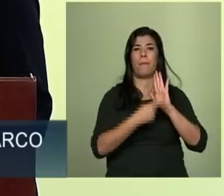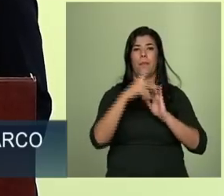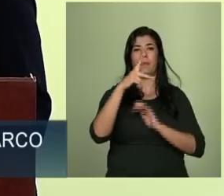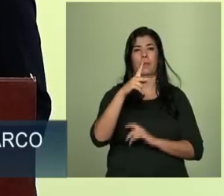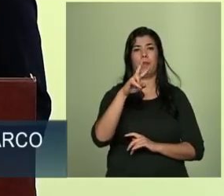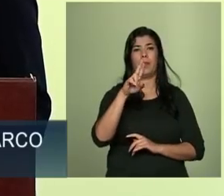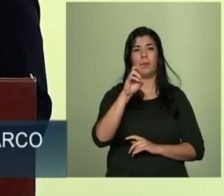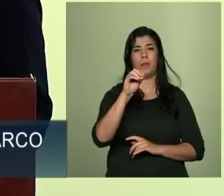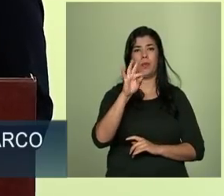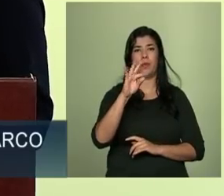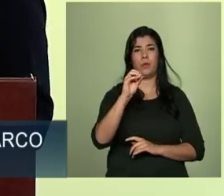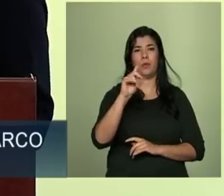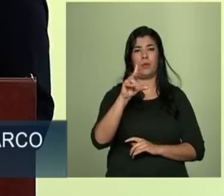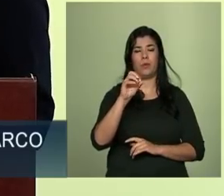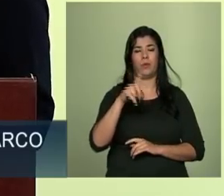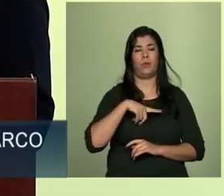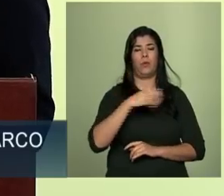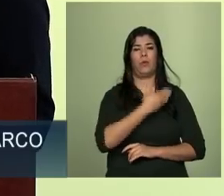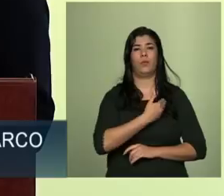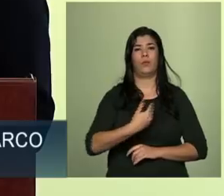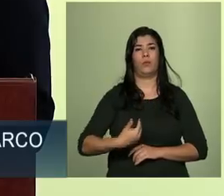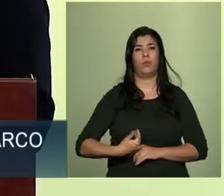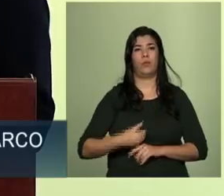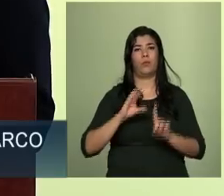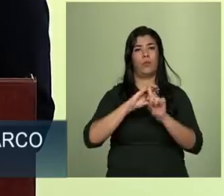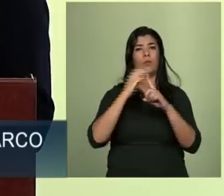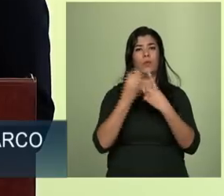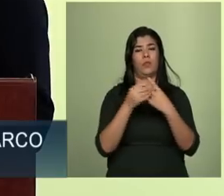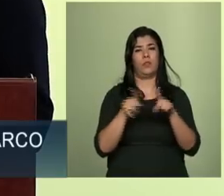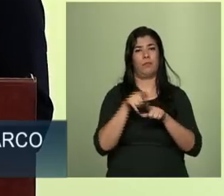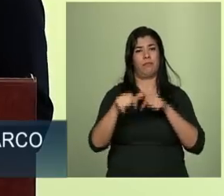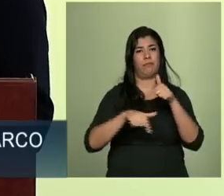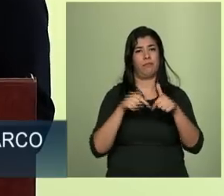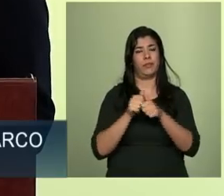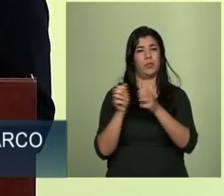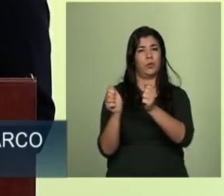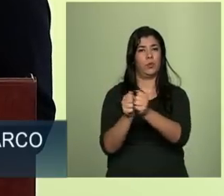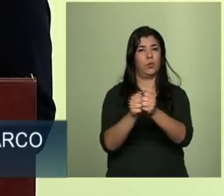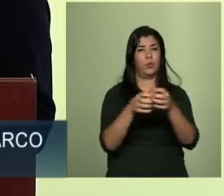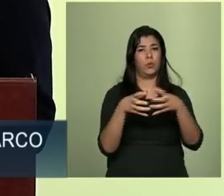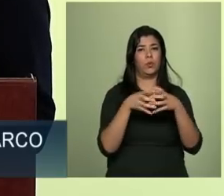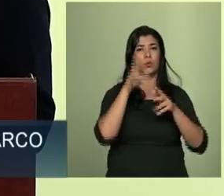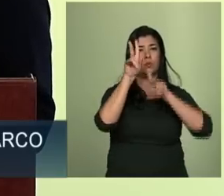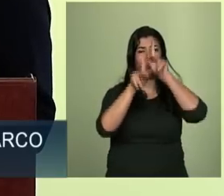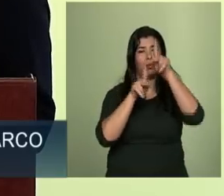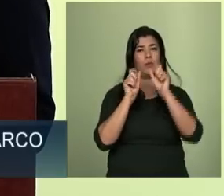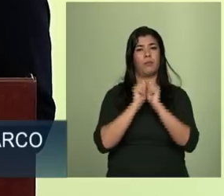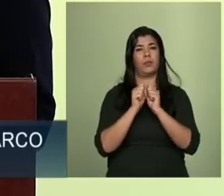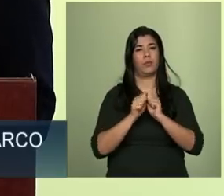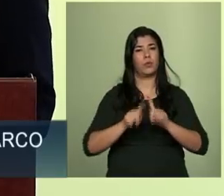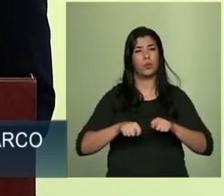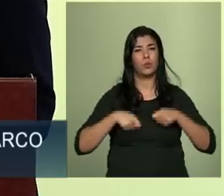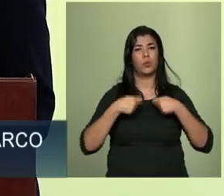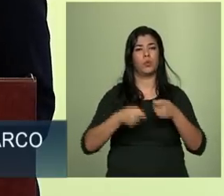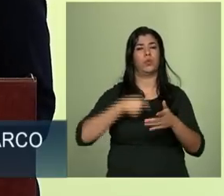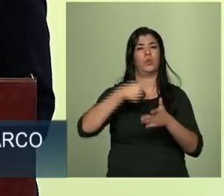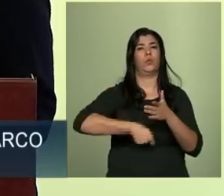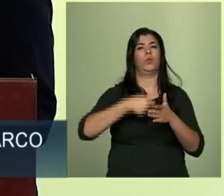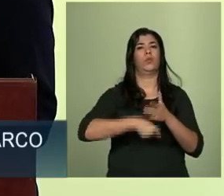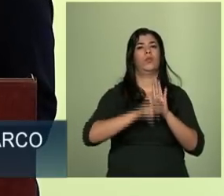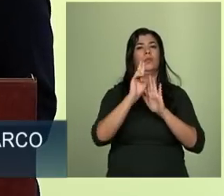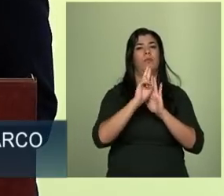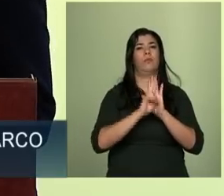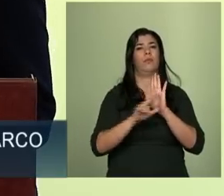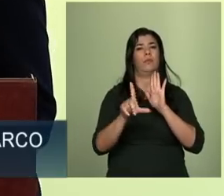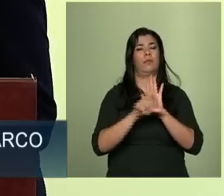um processo que o governo adota para capacitar e trabalhar com esses povos todos para que eles possam estar engajados na regulamentação